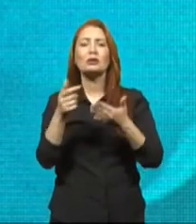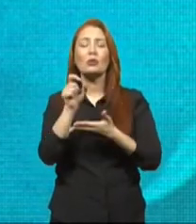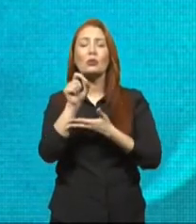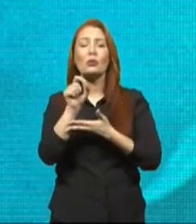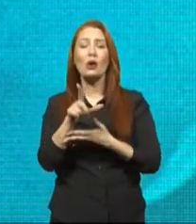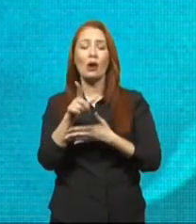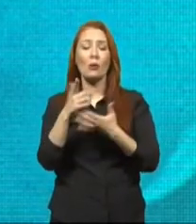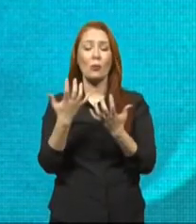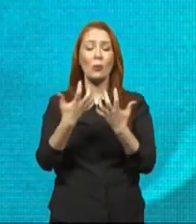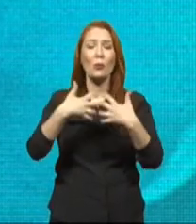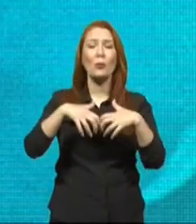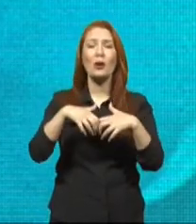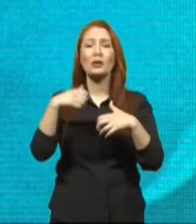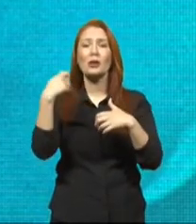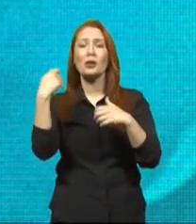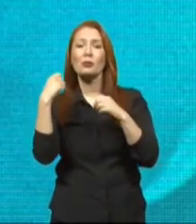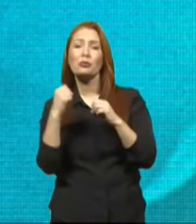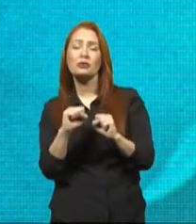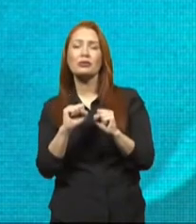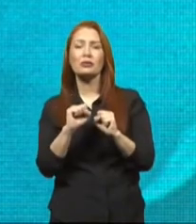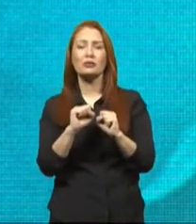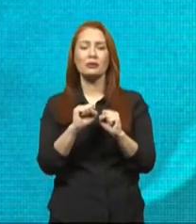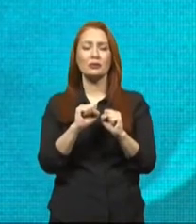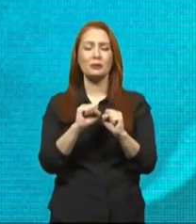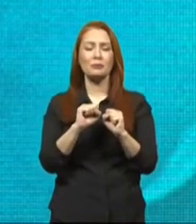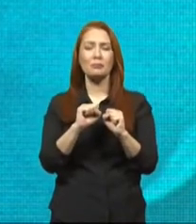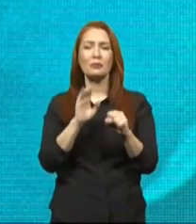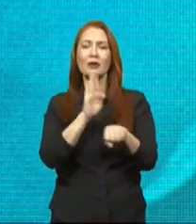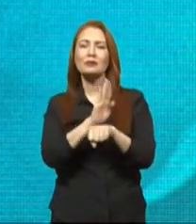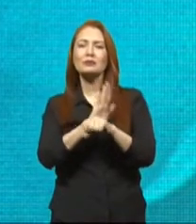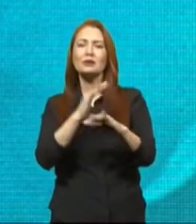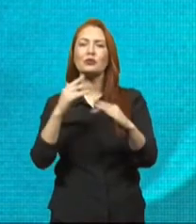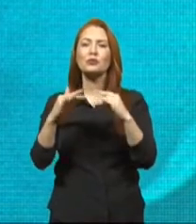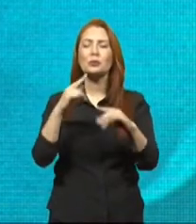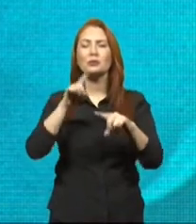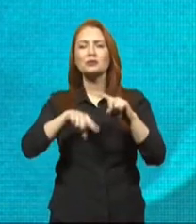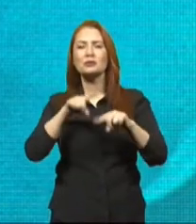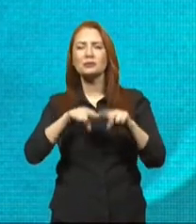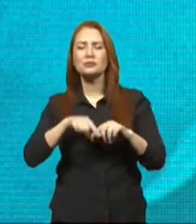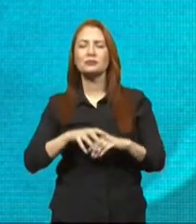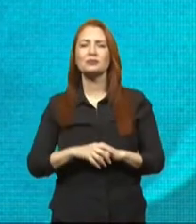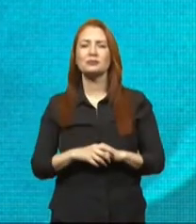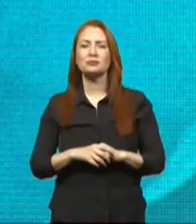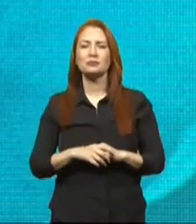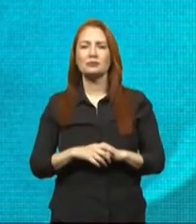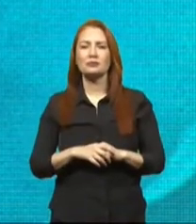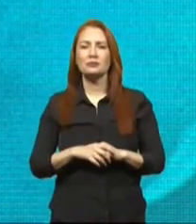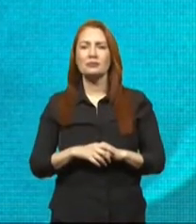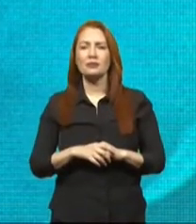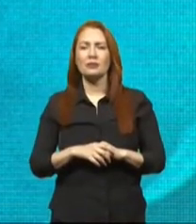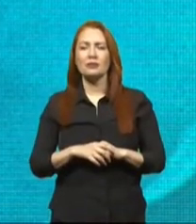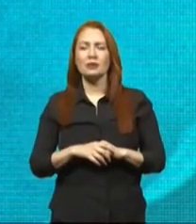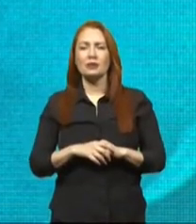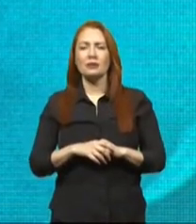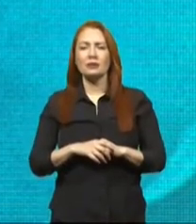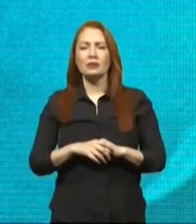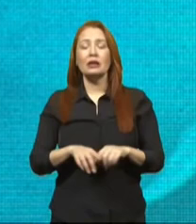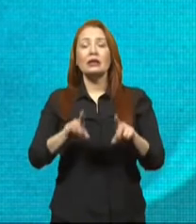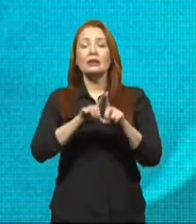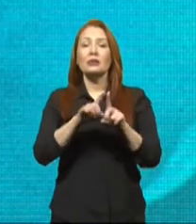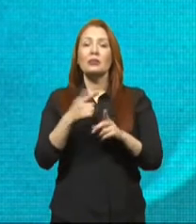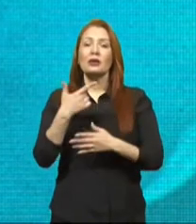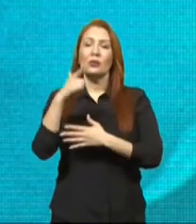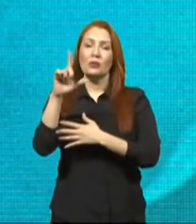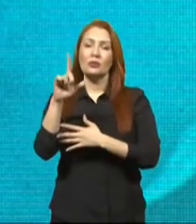a movimentação de materiais, né, de esse tipo de tecnologia? E outras tecnologias